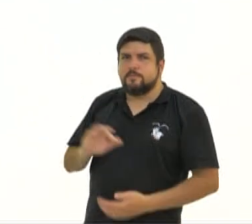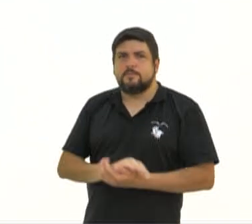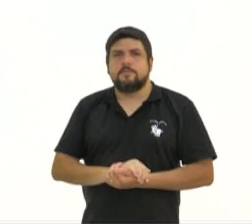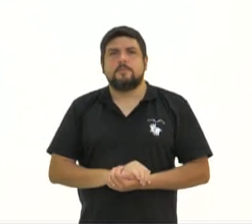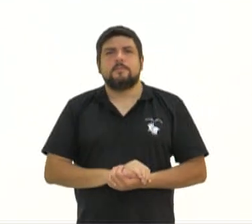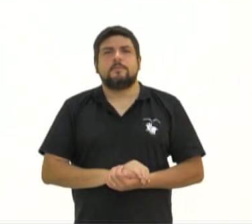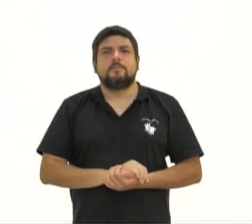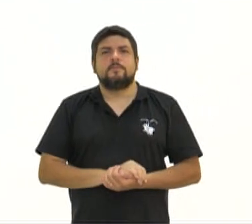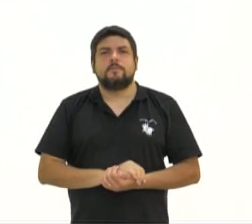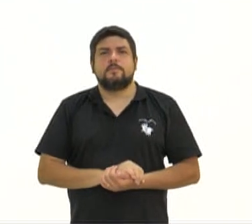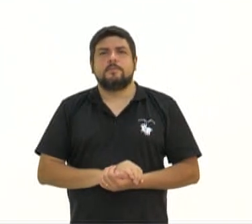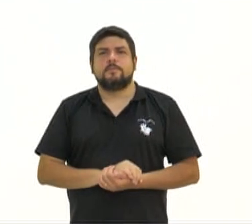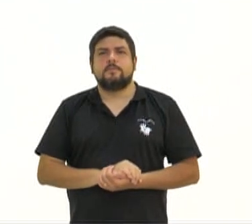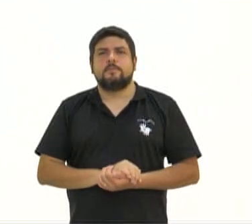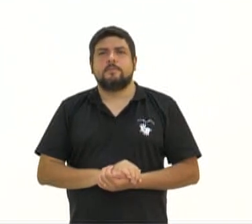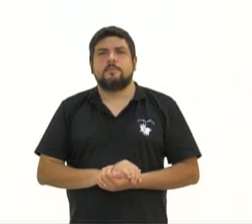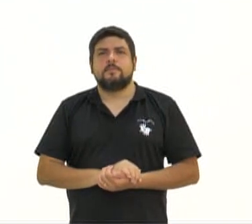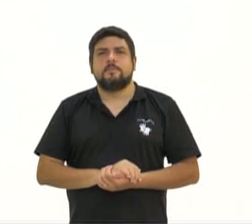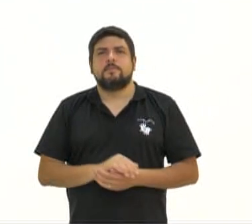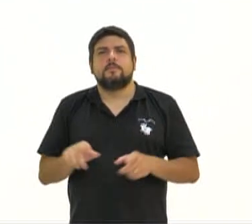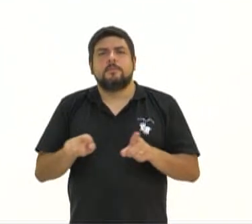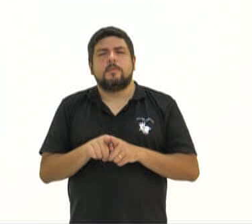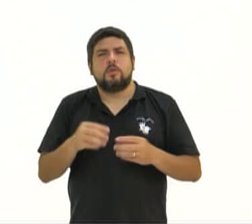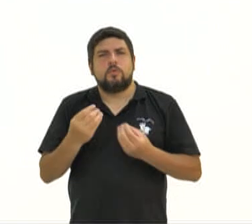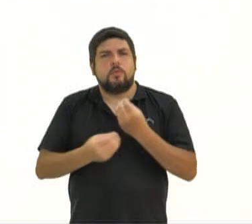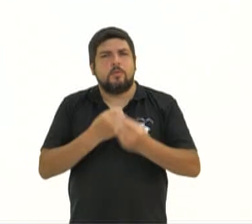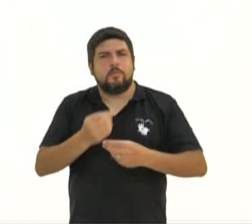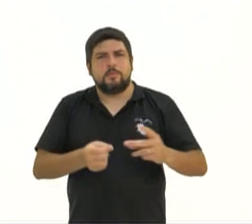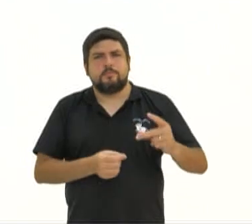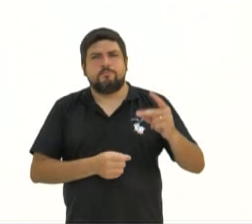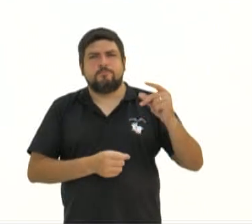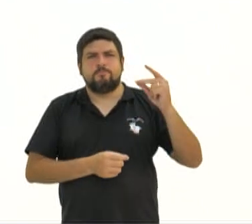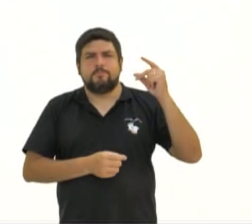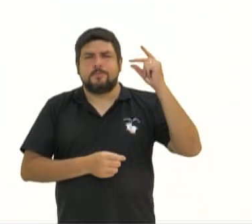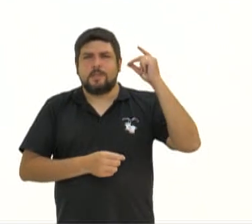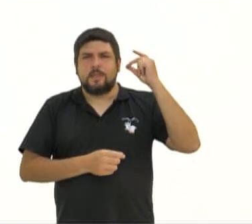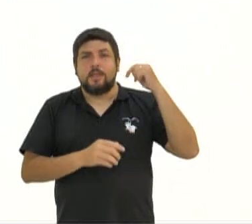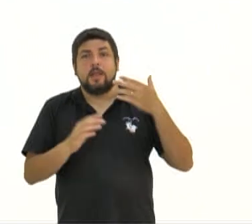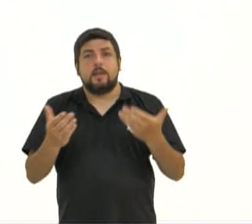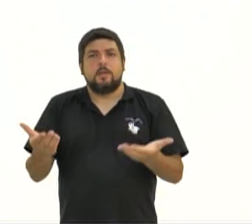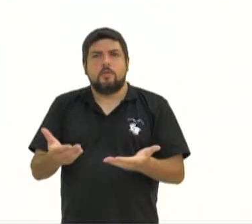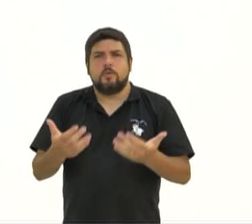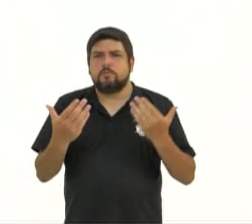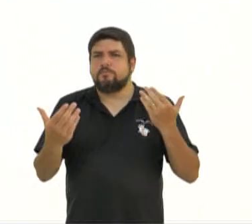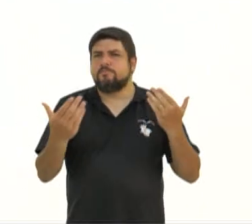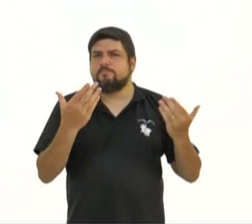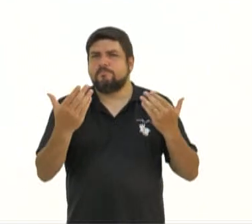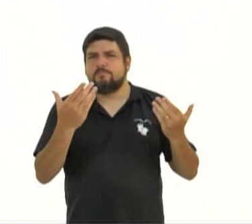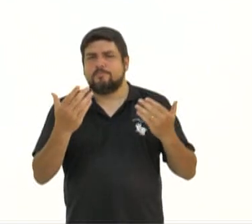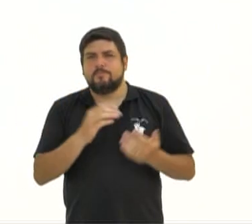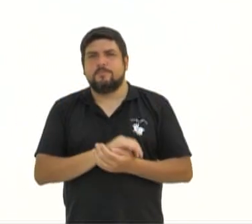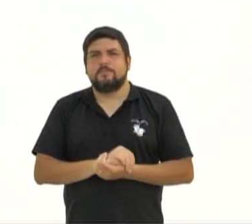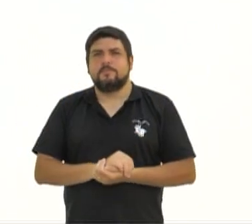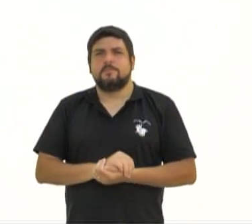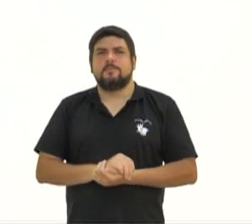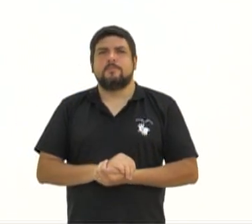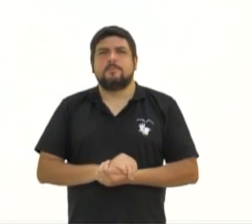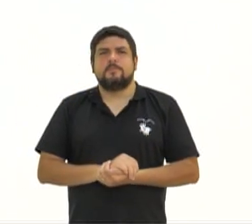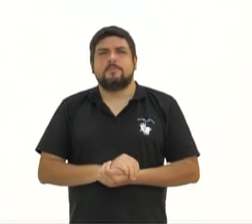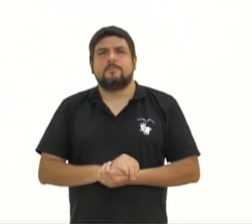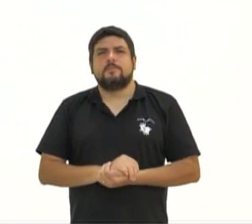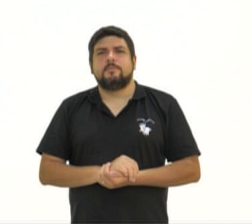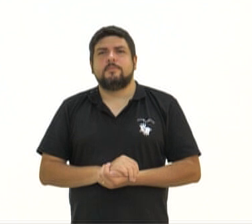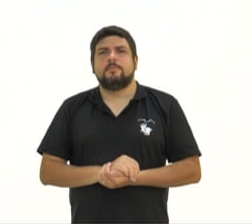outras manifestações, né? Como que ela era no início e como que ela é hoje, né? Então aqui temos no início, né?